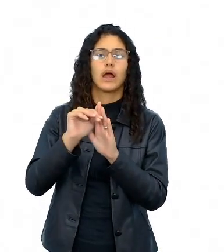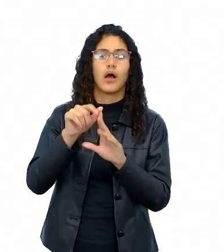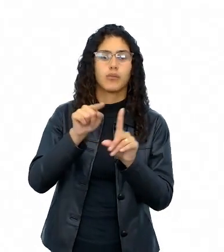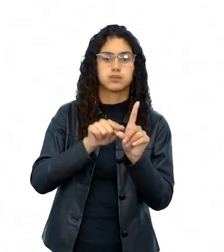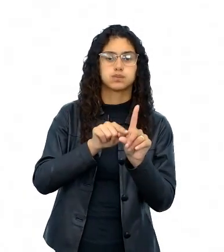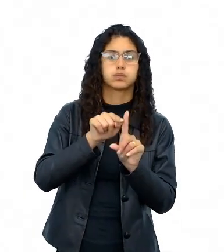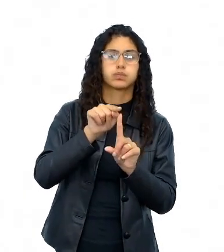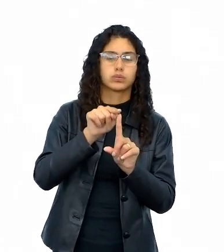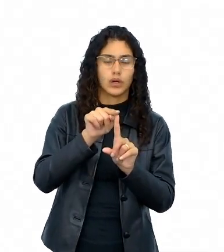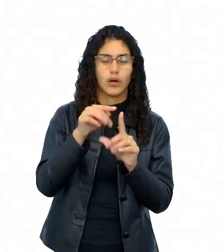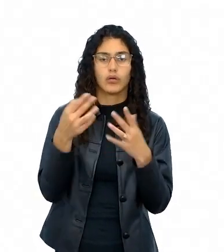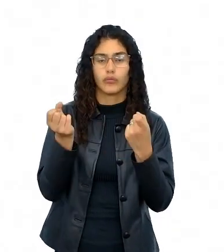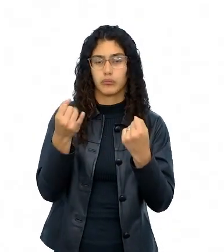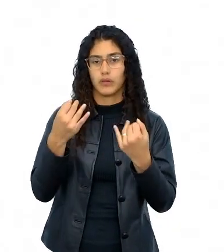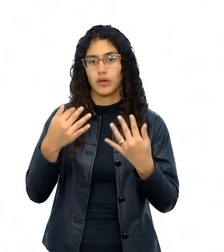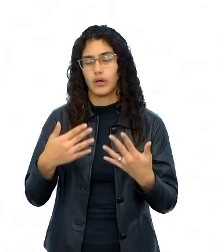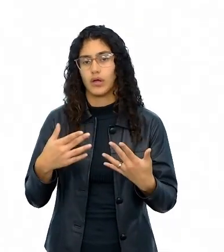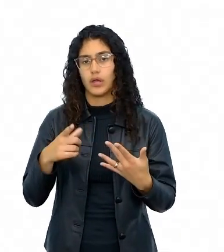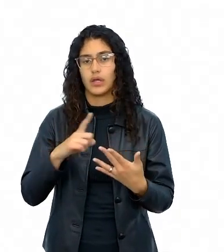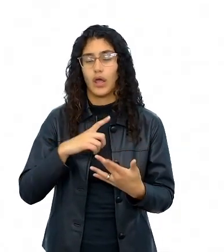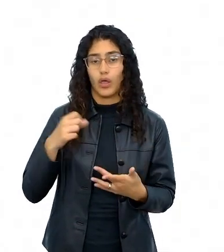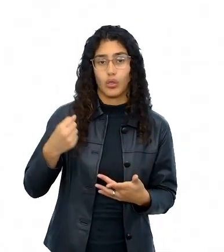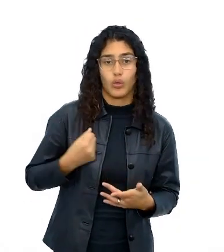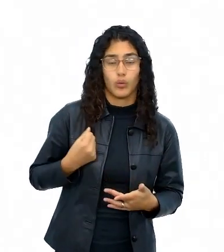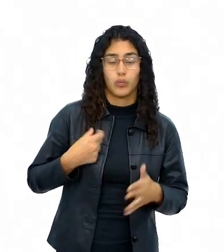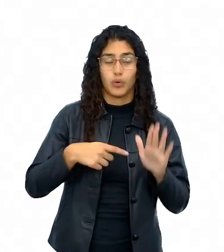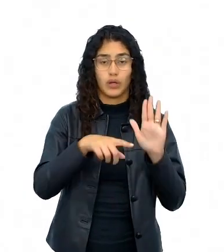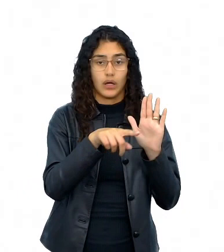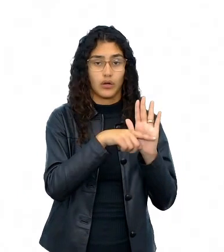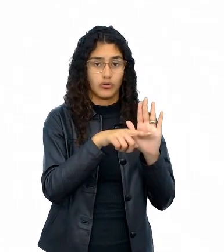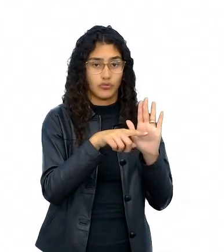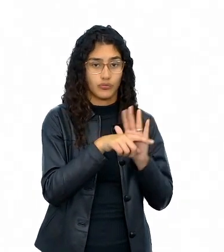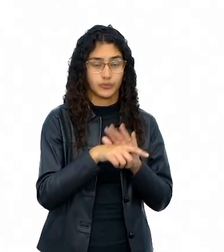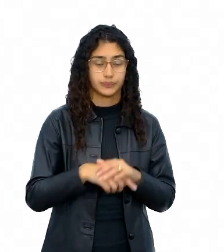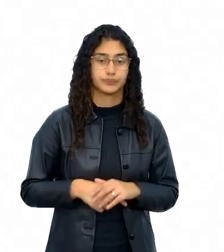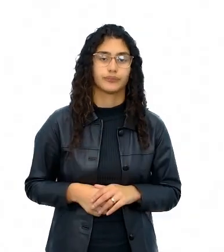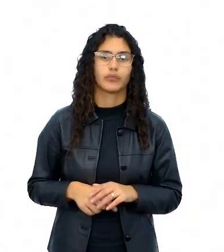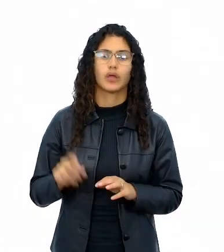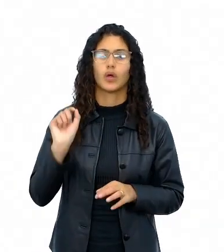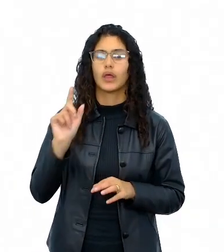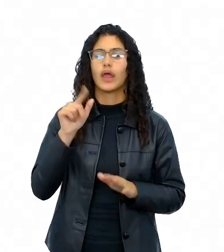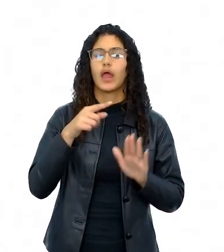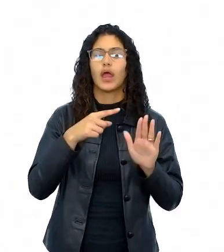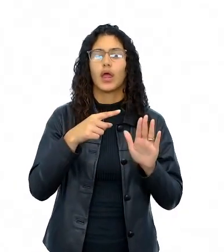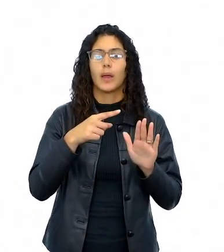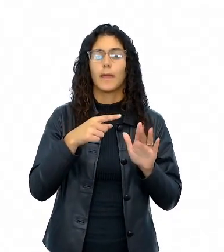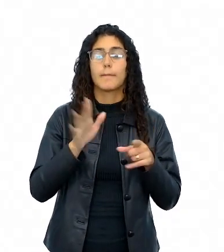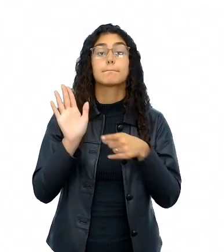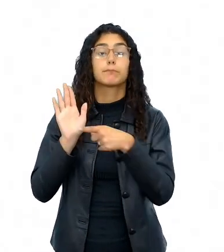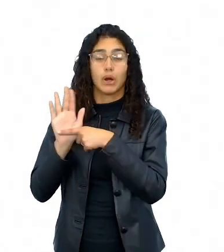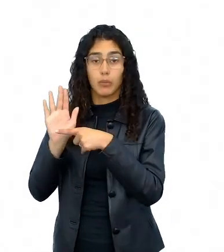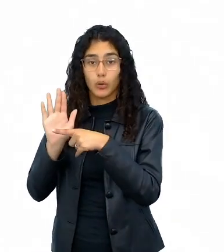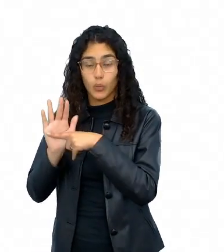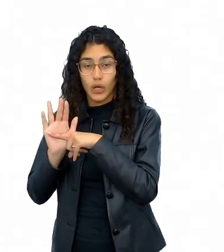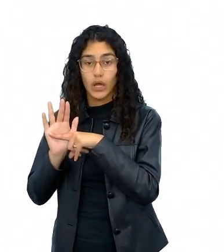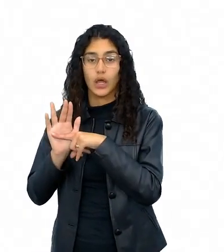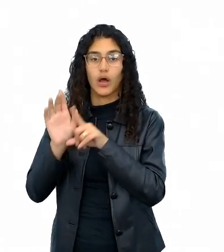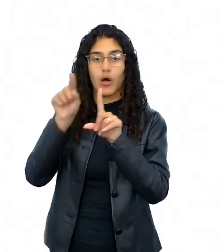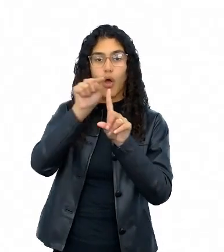quando eu estou falando de números negativos, né? E o que é diminuir quando eu estou falando,